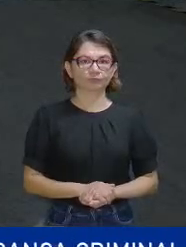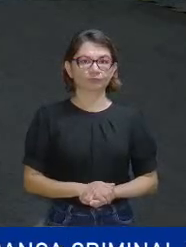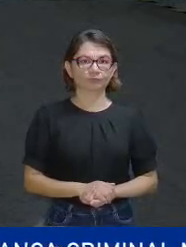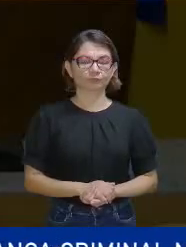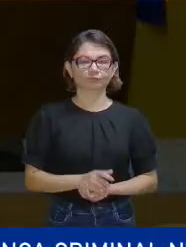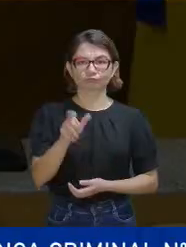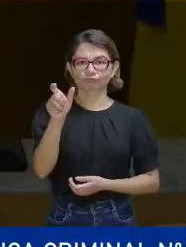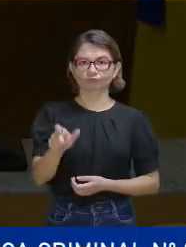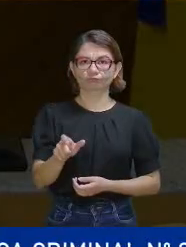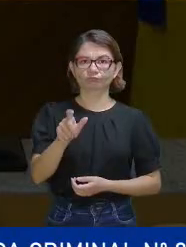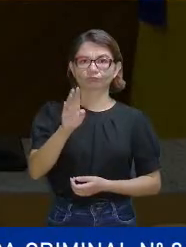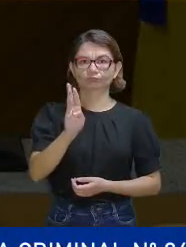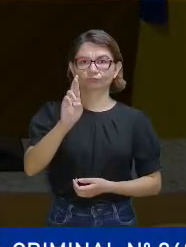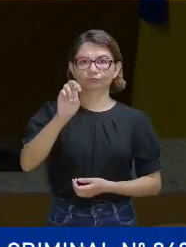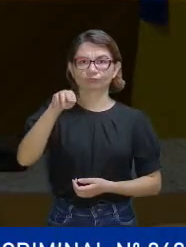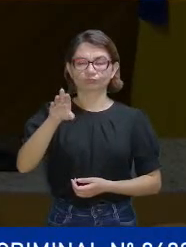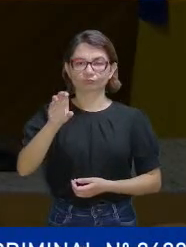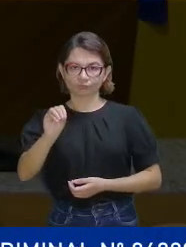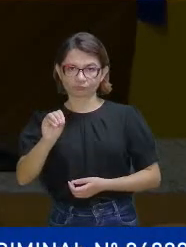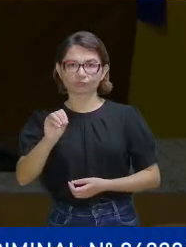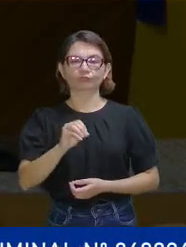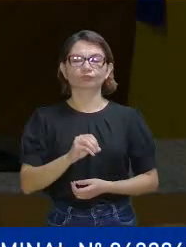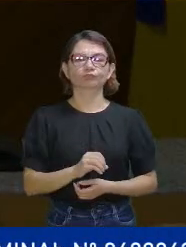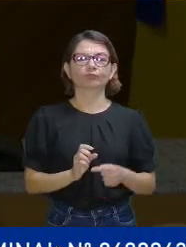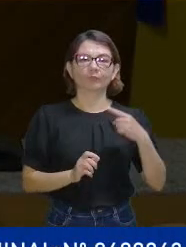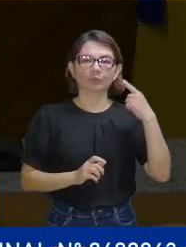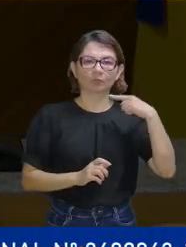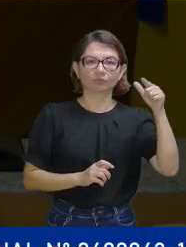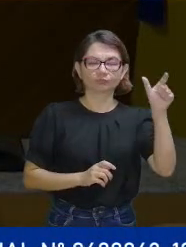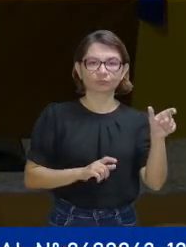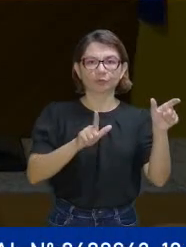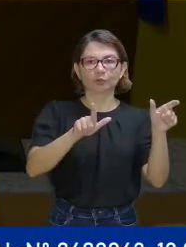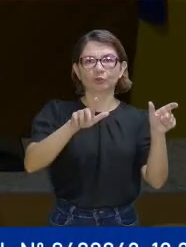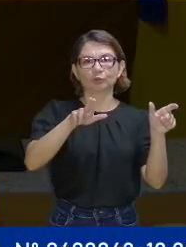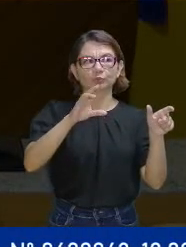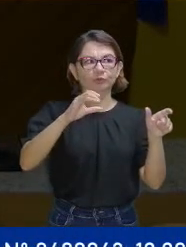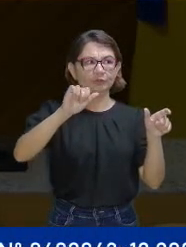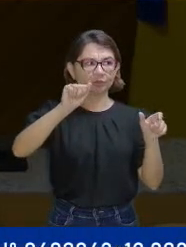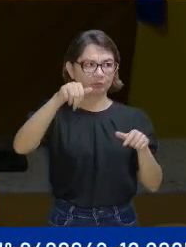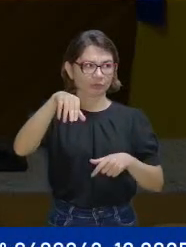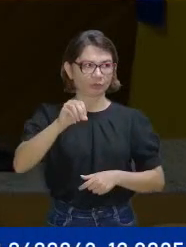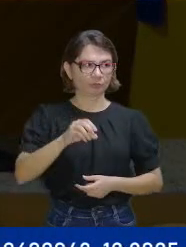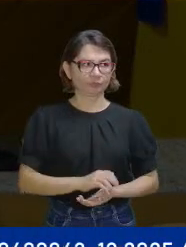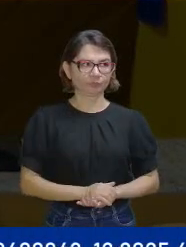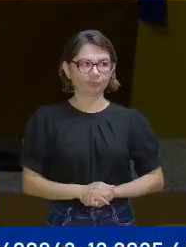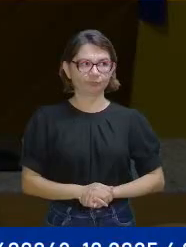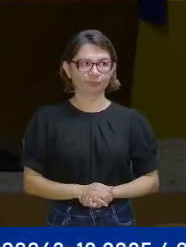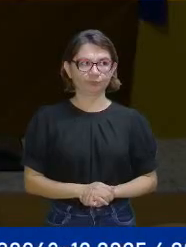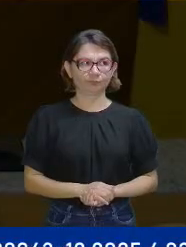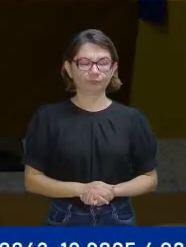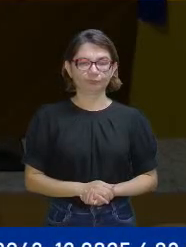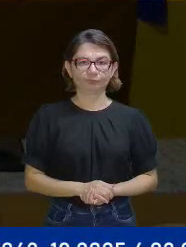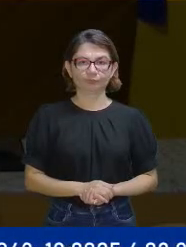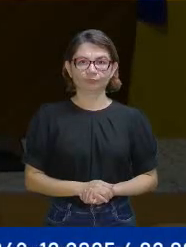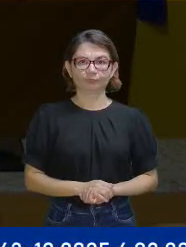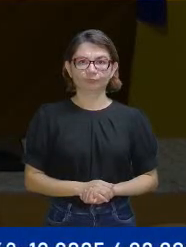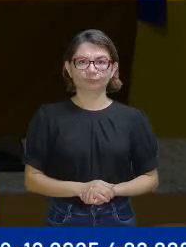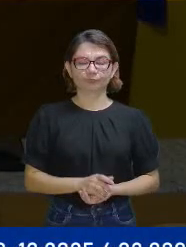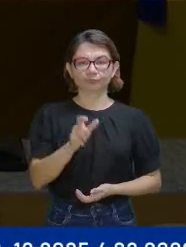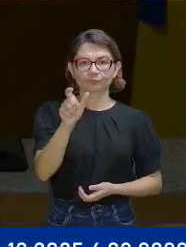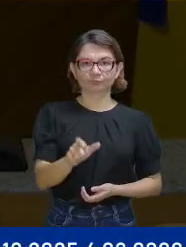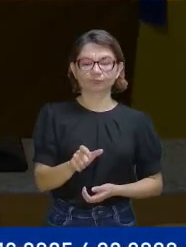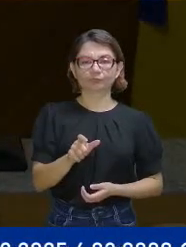Impetrante Breno Lima de Almeida, advogado Luciano del Castilho Silva, autoridade impetrada delegada de